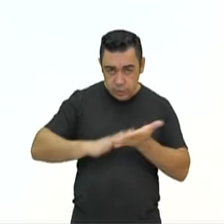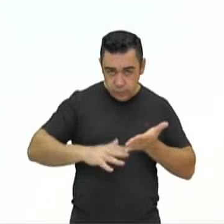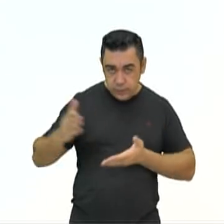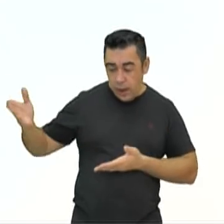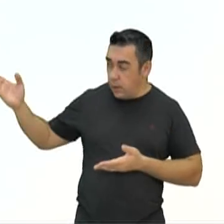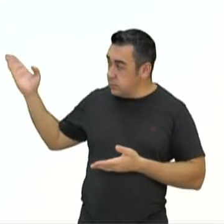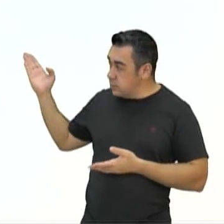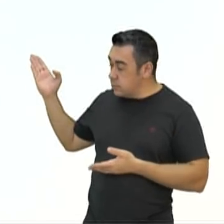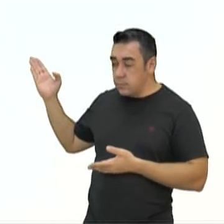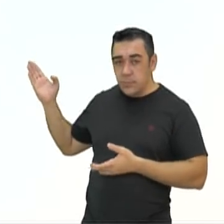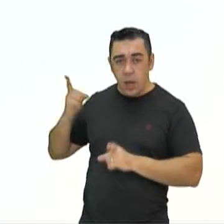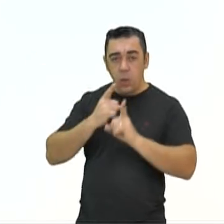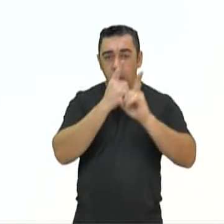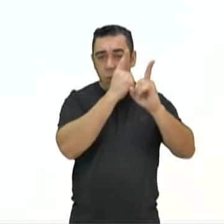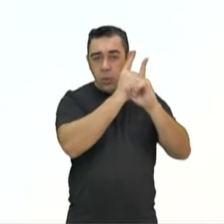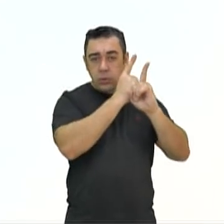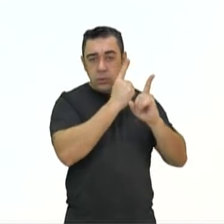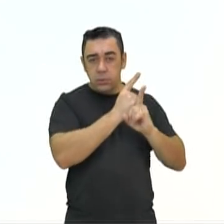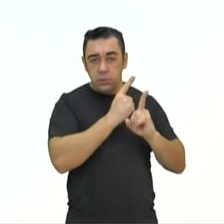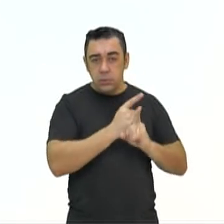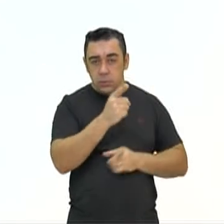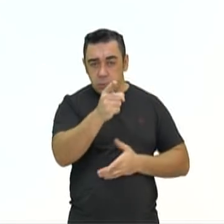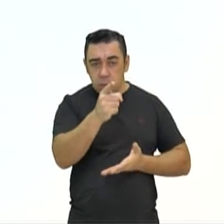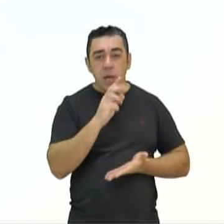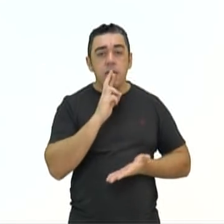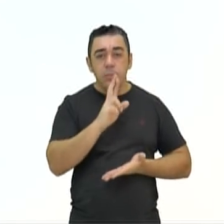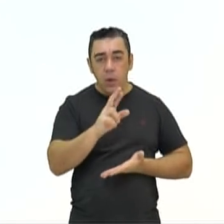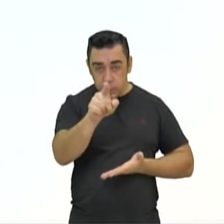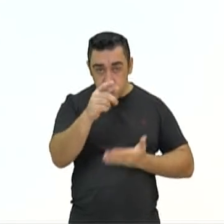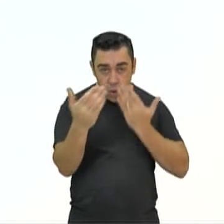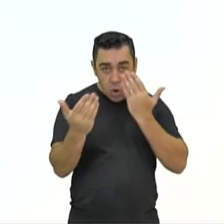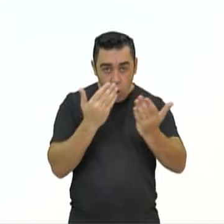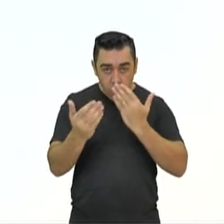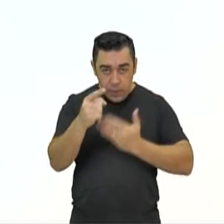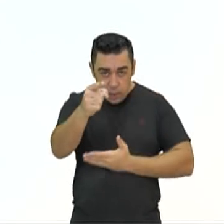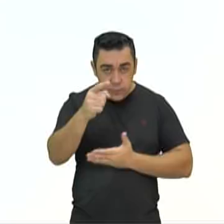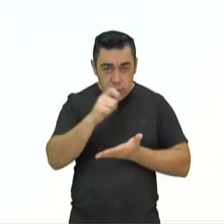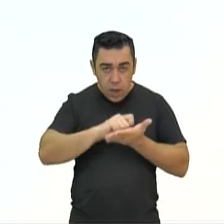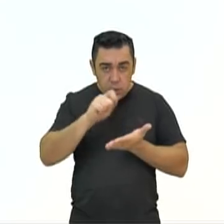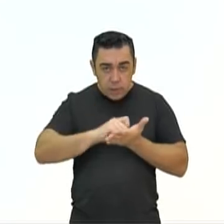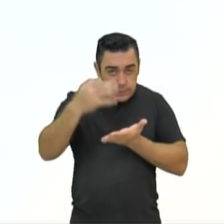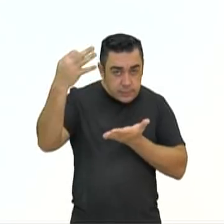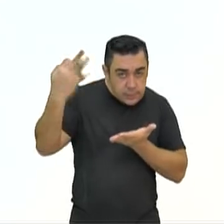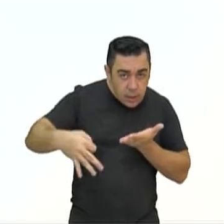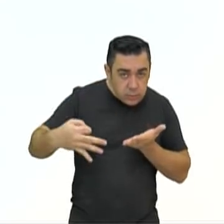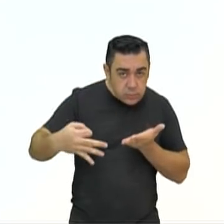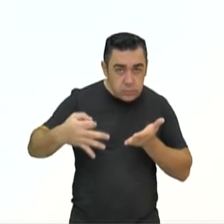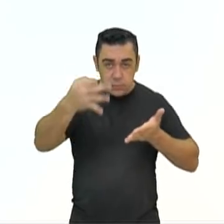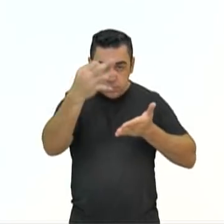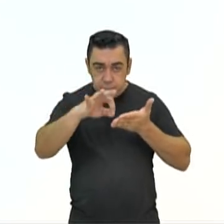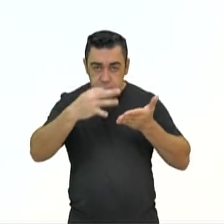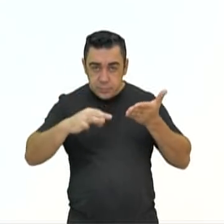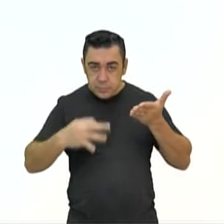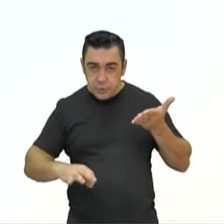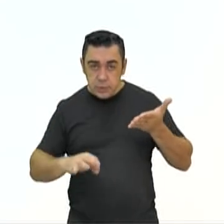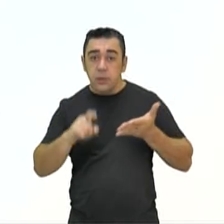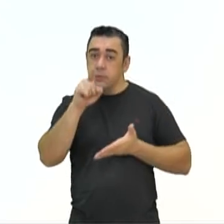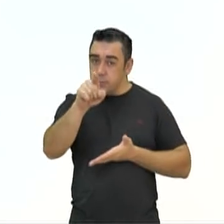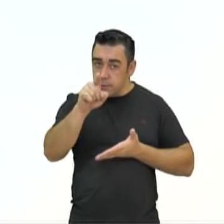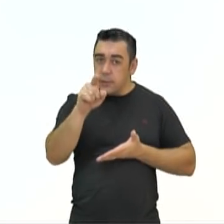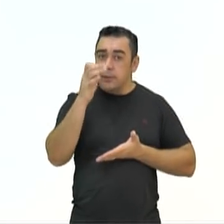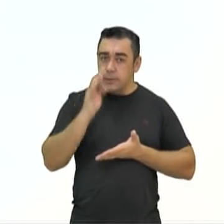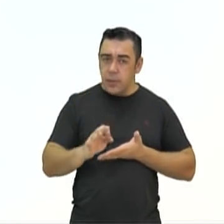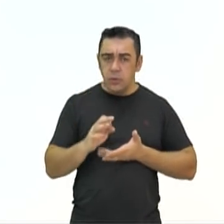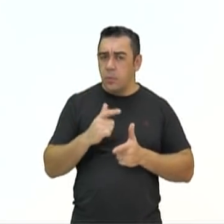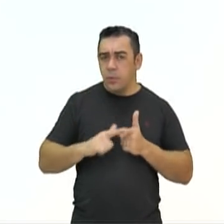ó. Então, aqui estão as respostas, eu quero que você compare lá, se você fez corretamente, ou se você se bateu um pouquinho, se você não conseguiu fazer, não